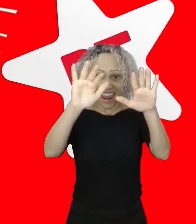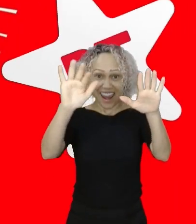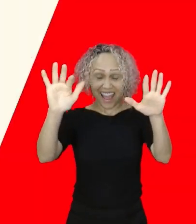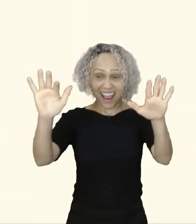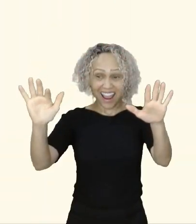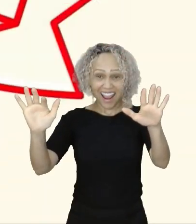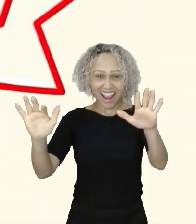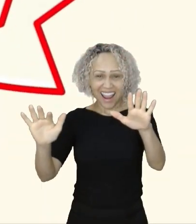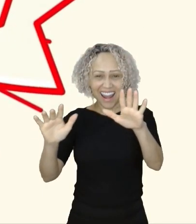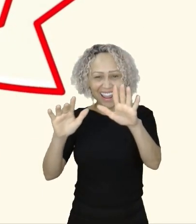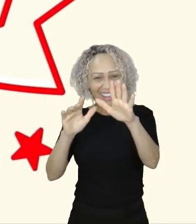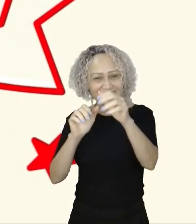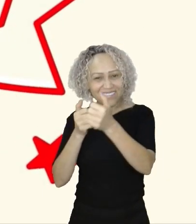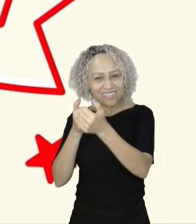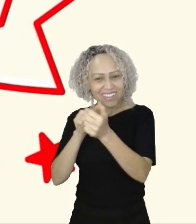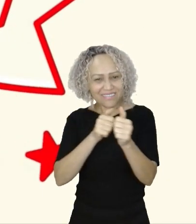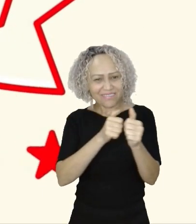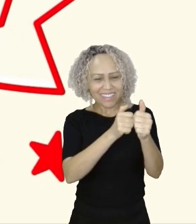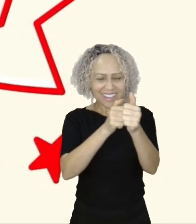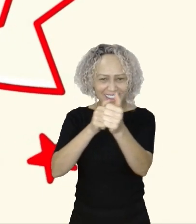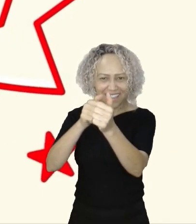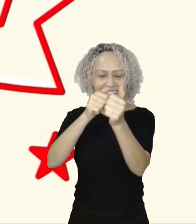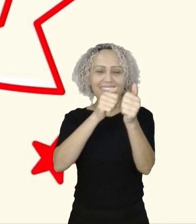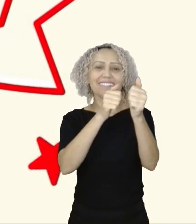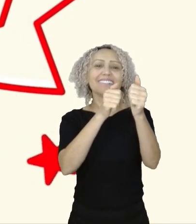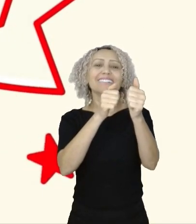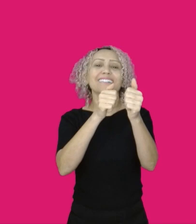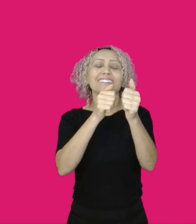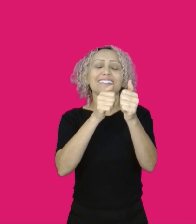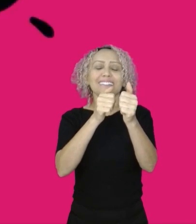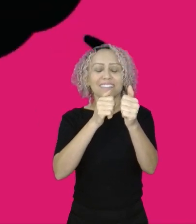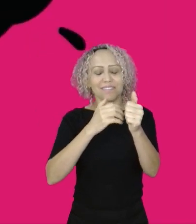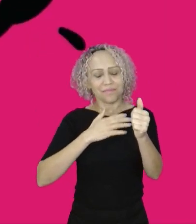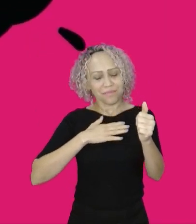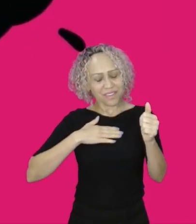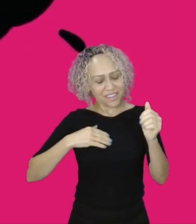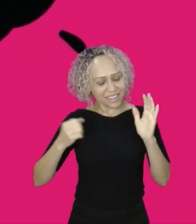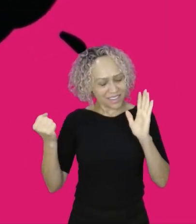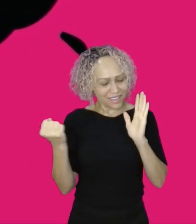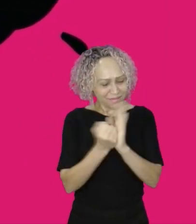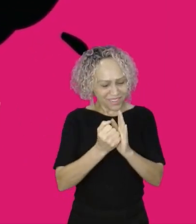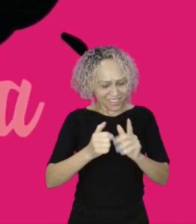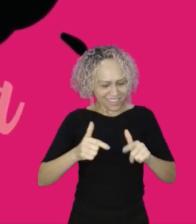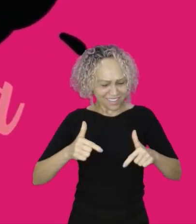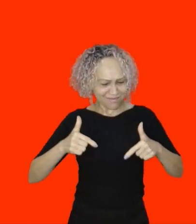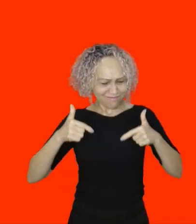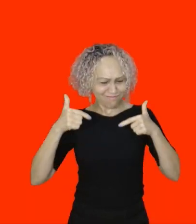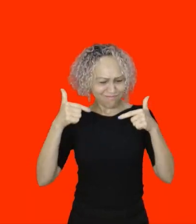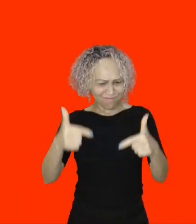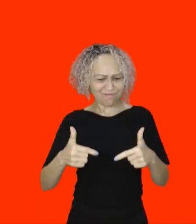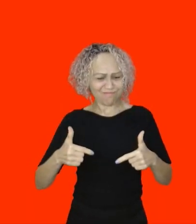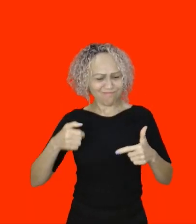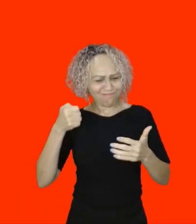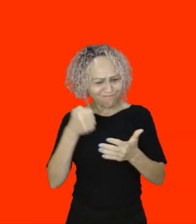brilha, ela é quem vai me guiar. Ser guerreira é minha